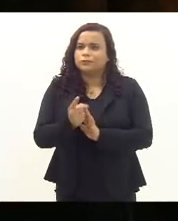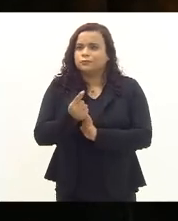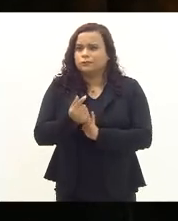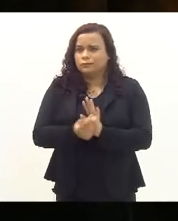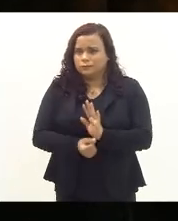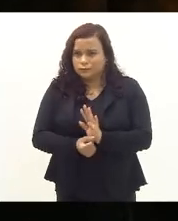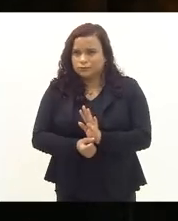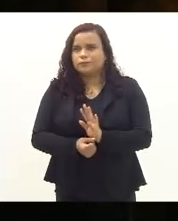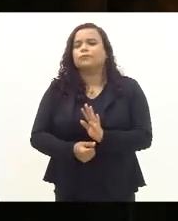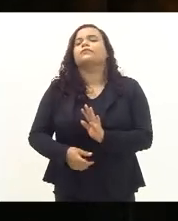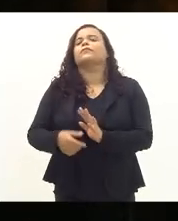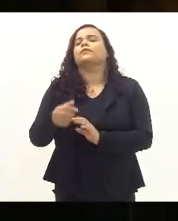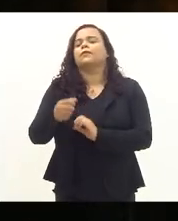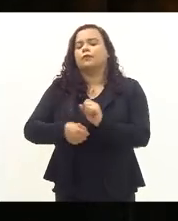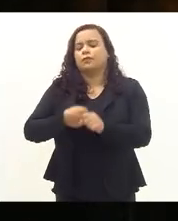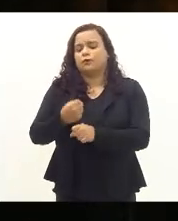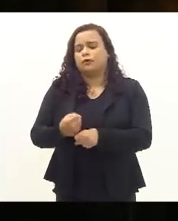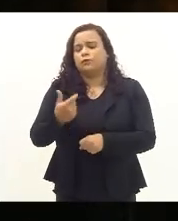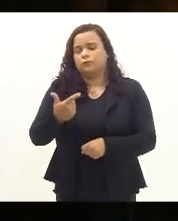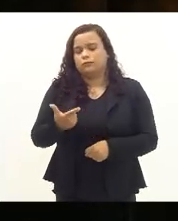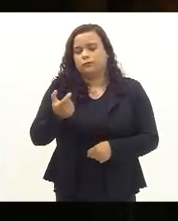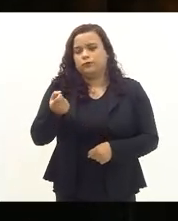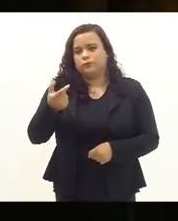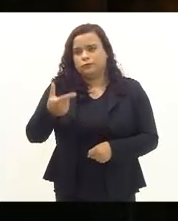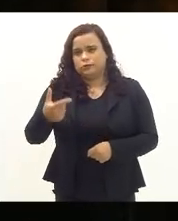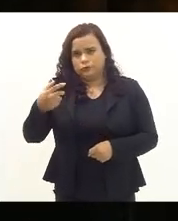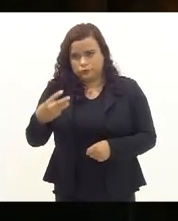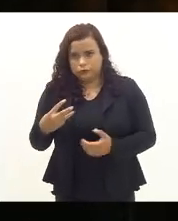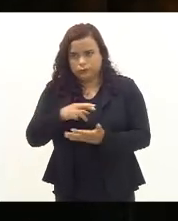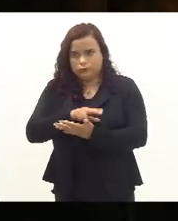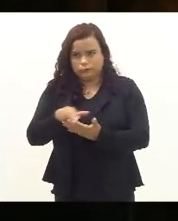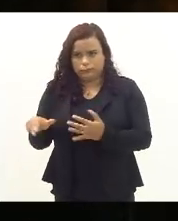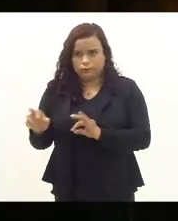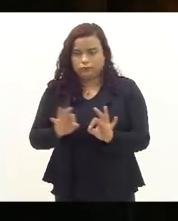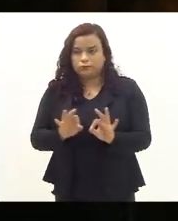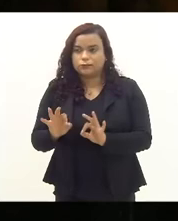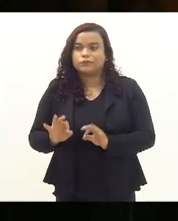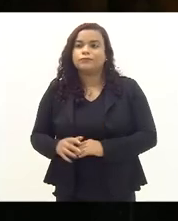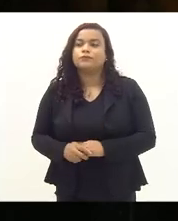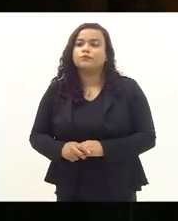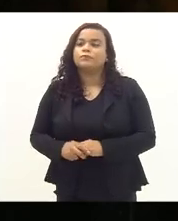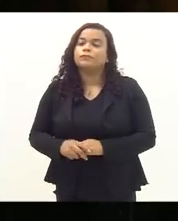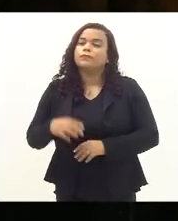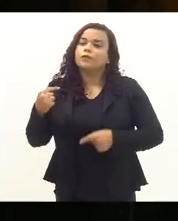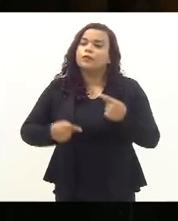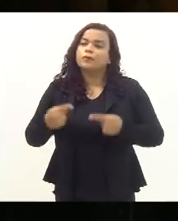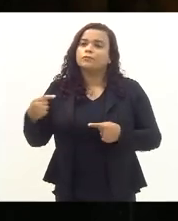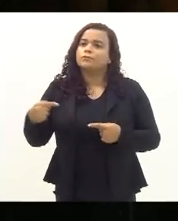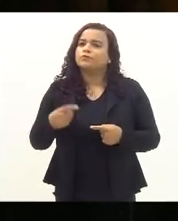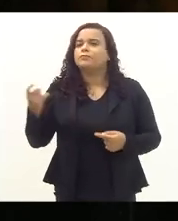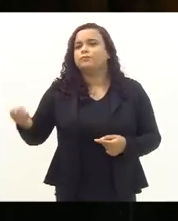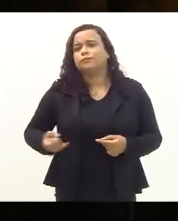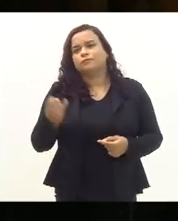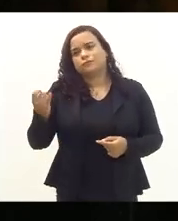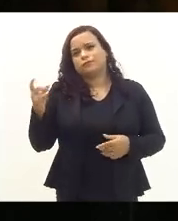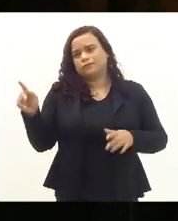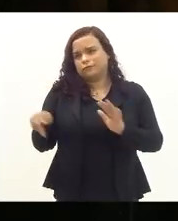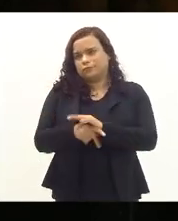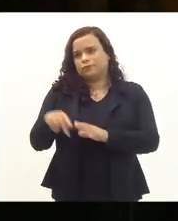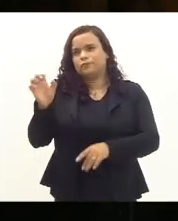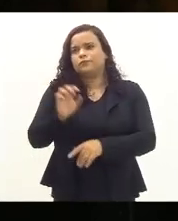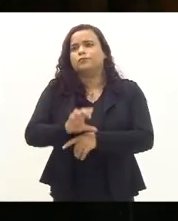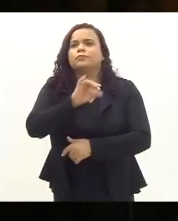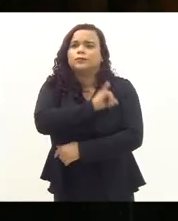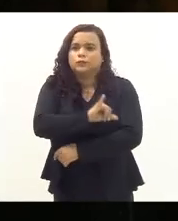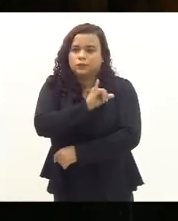de 2023 e dá outras providências Esse é um debate essencial para o Estado do Rio